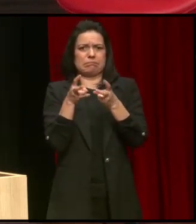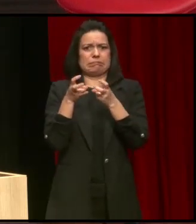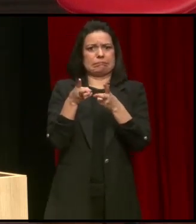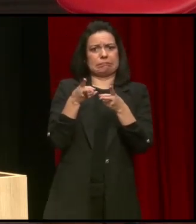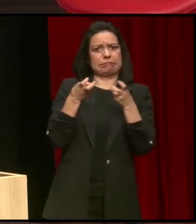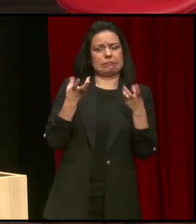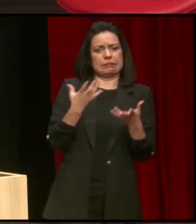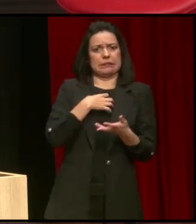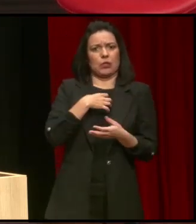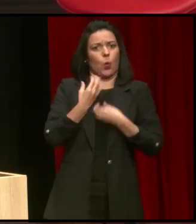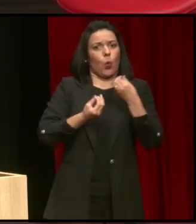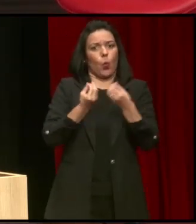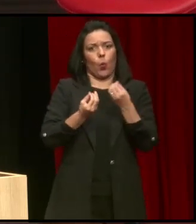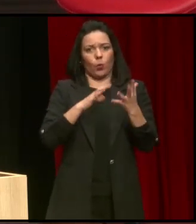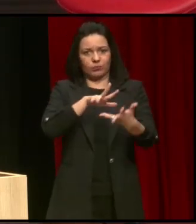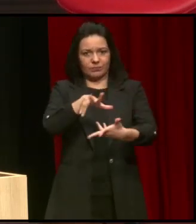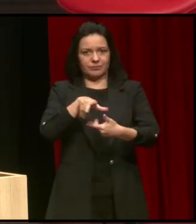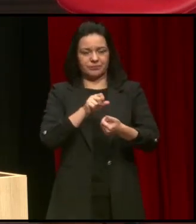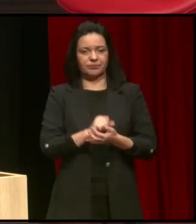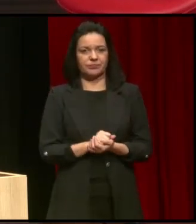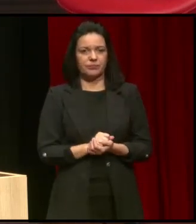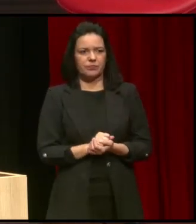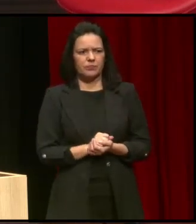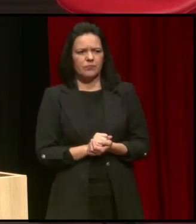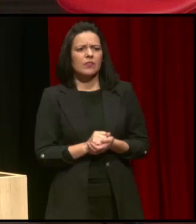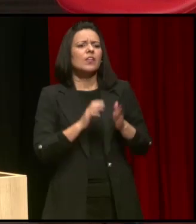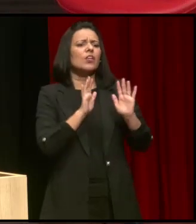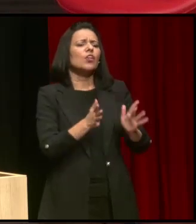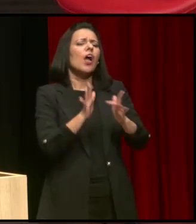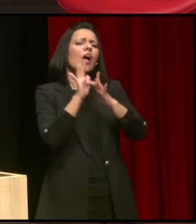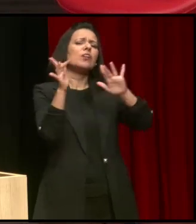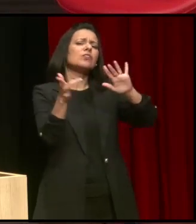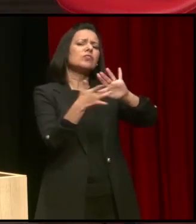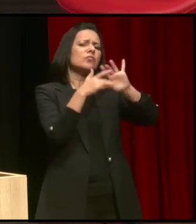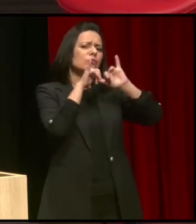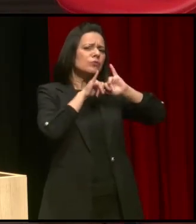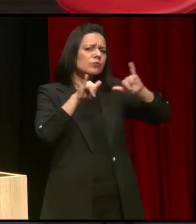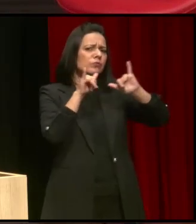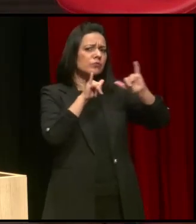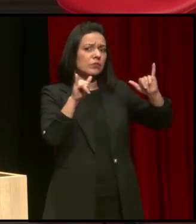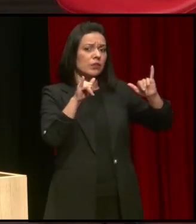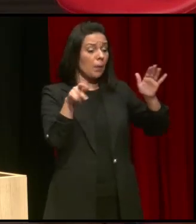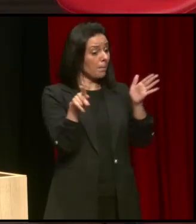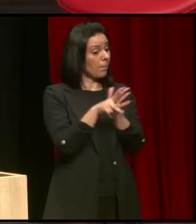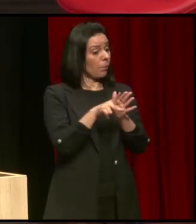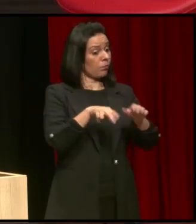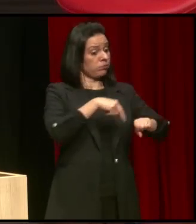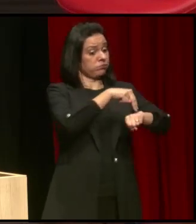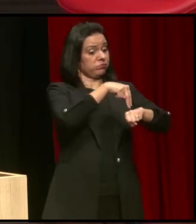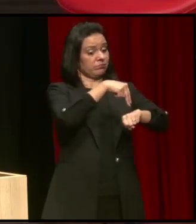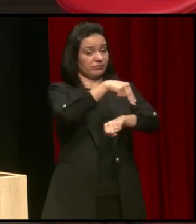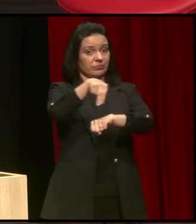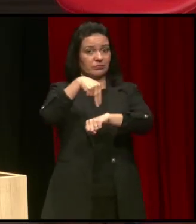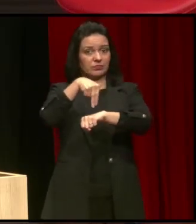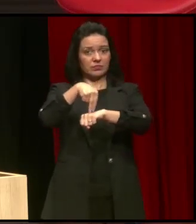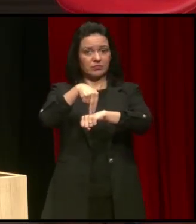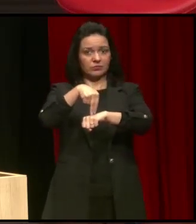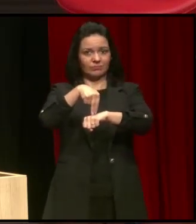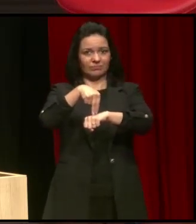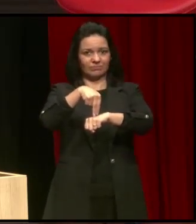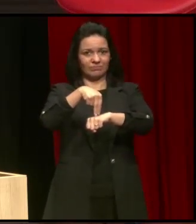sugestão. Quando Jesus fala, ir e fazer discípulos de todas as nações, é para eles também. Só que a gente não pensa sobre